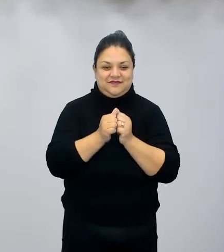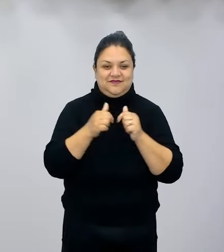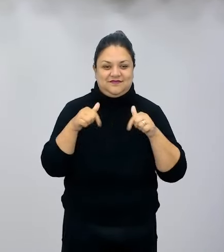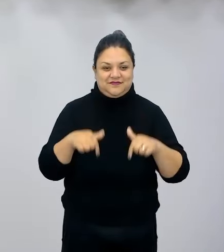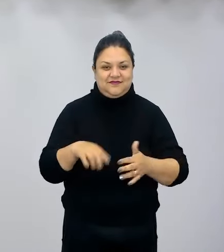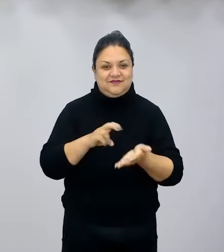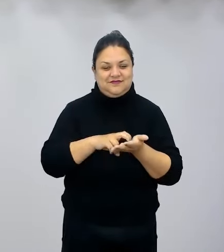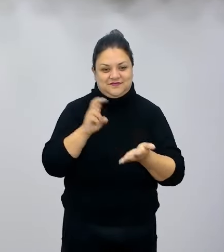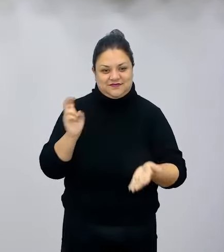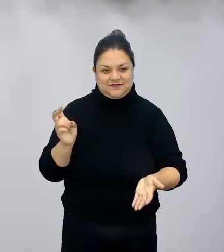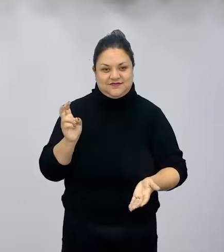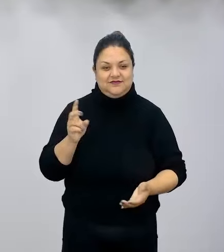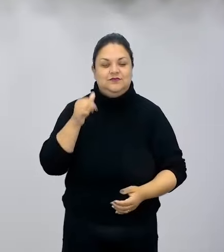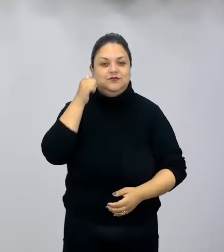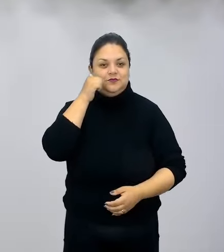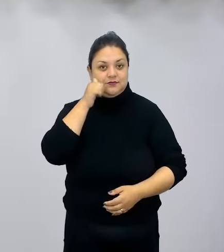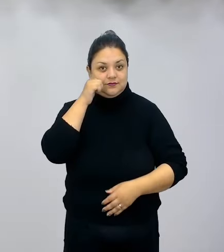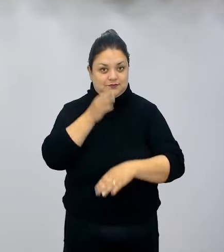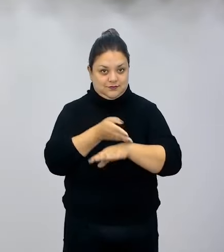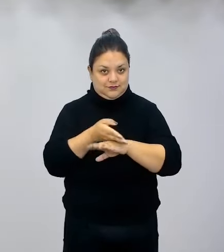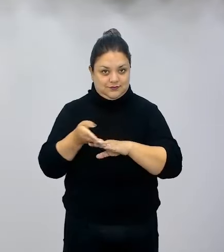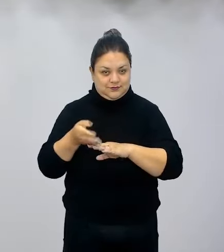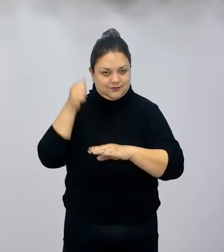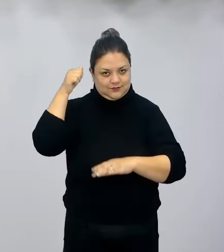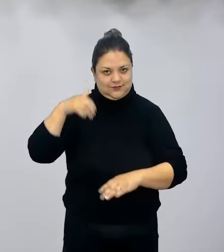manhã. Eu sou uma mulher branca,